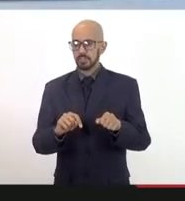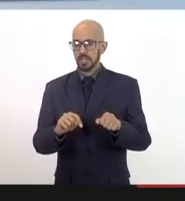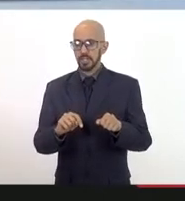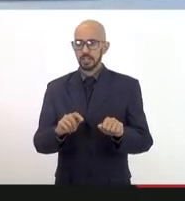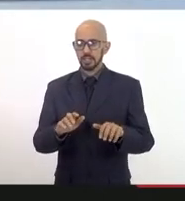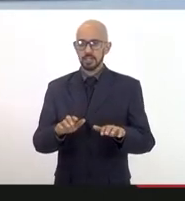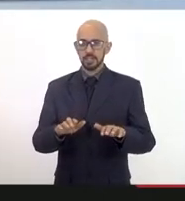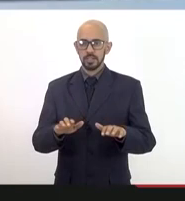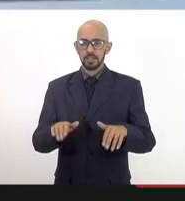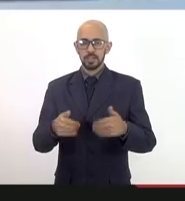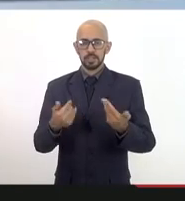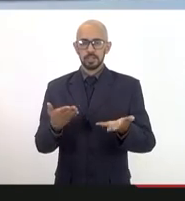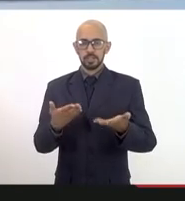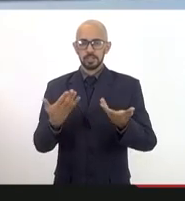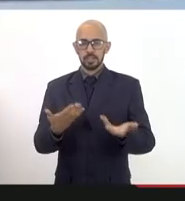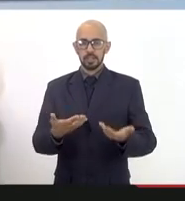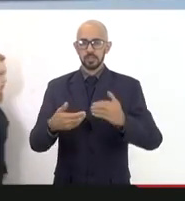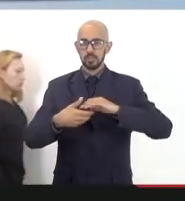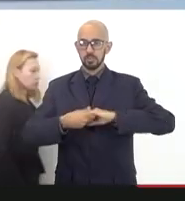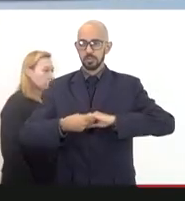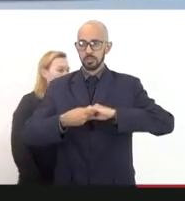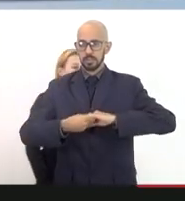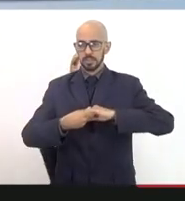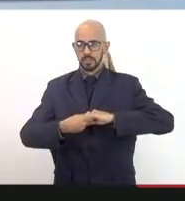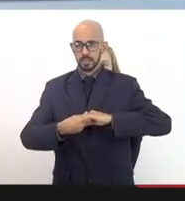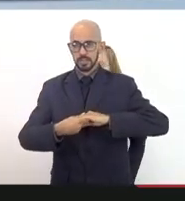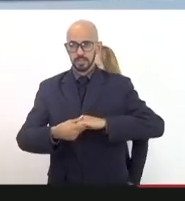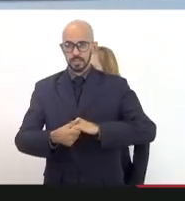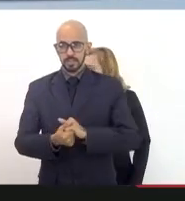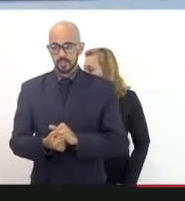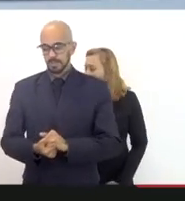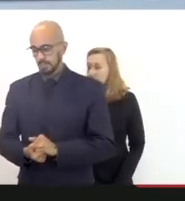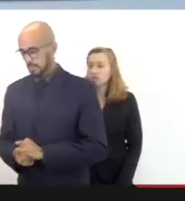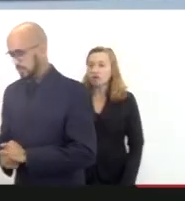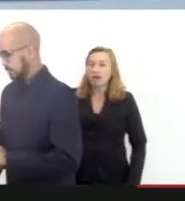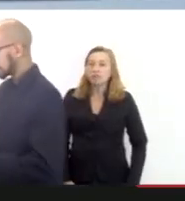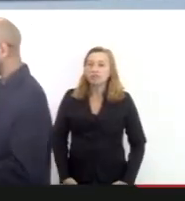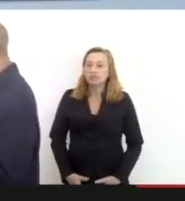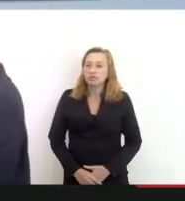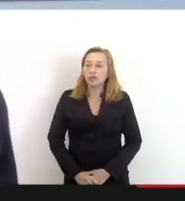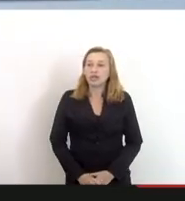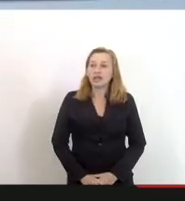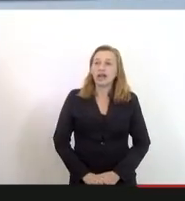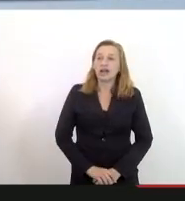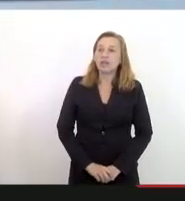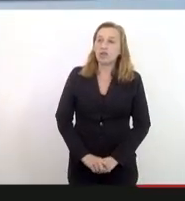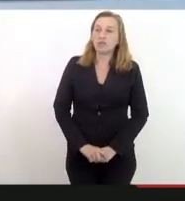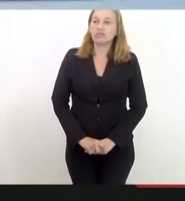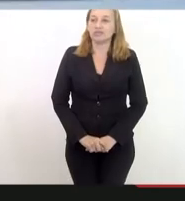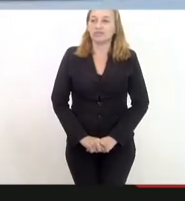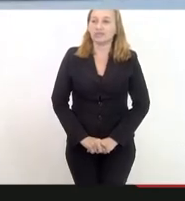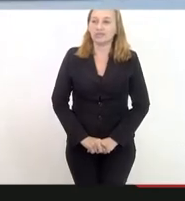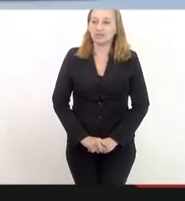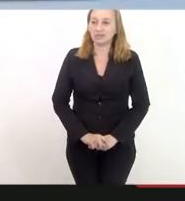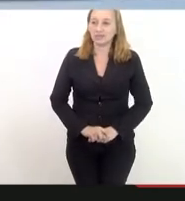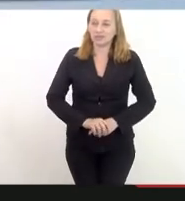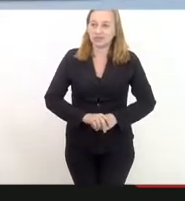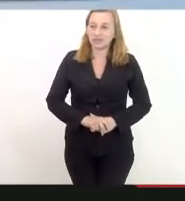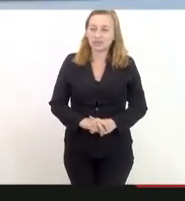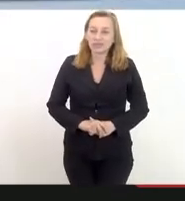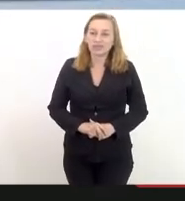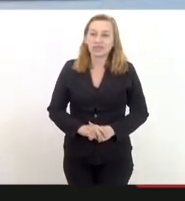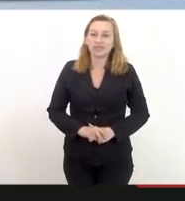cumprimentar os presentes através das comissões de saúde, a deputada Marta Rocha, o vereador Paulo Pinheiro e,